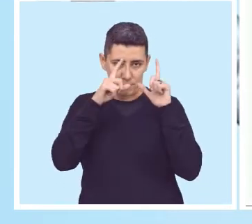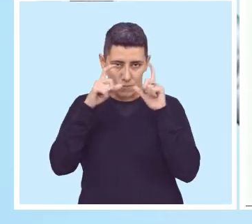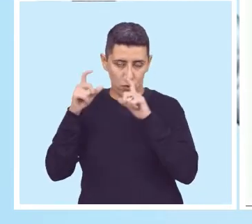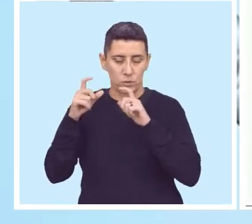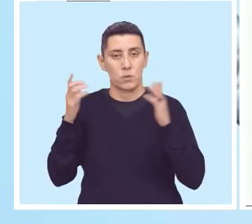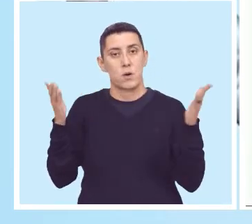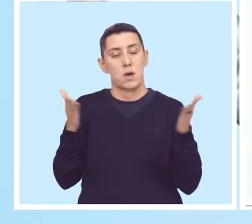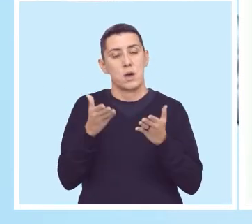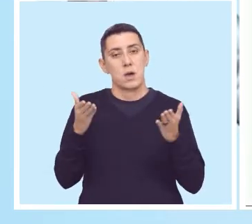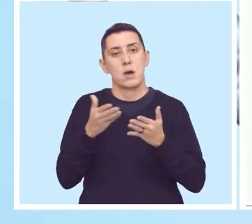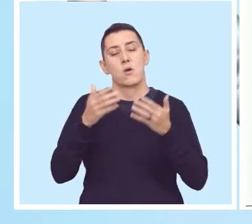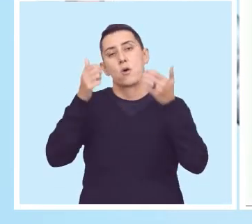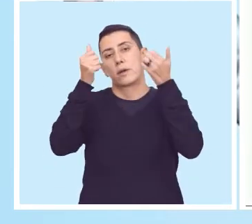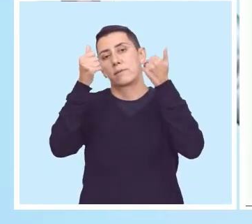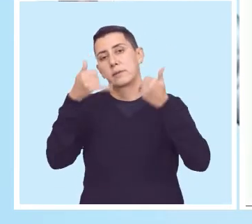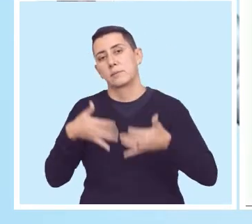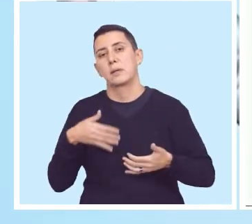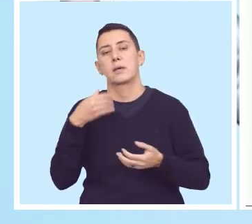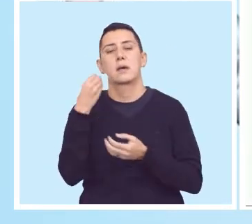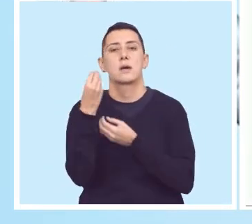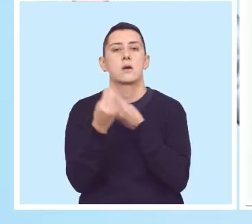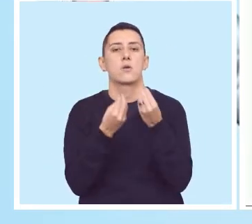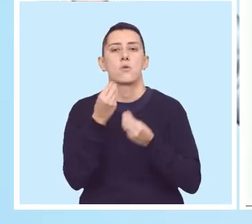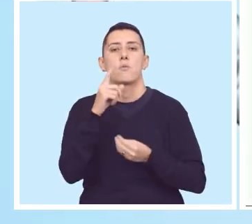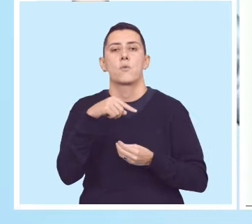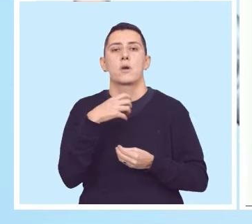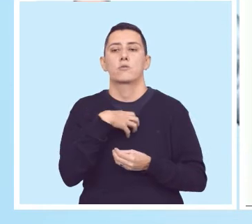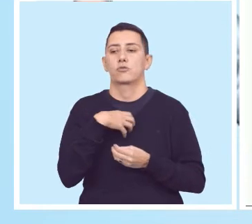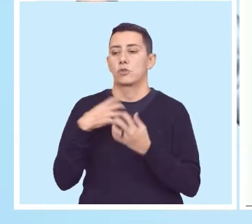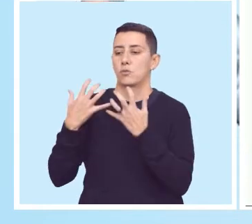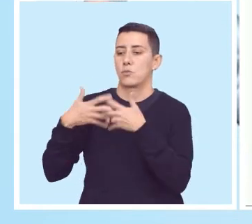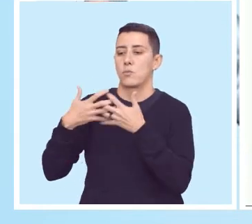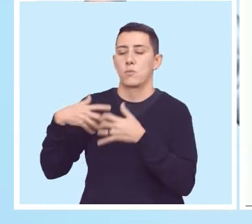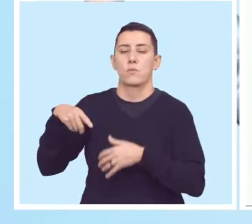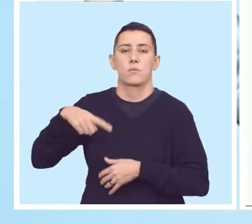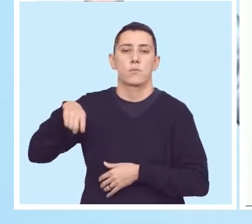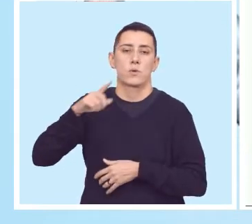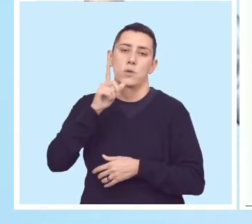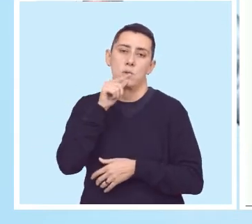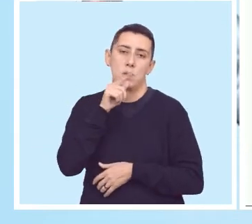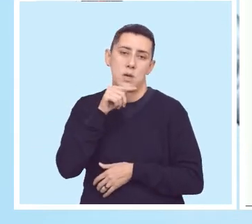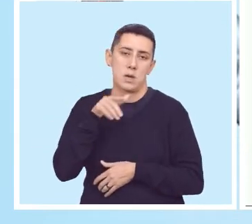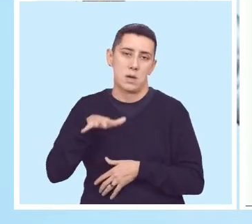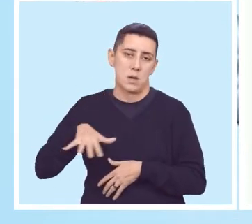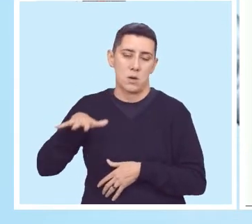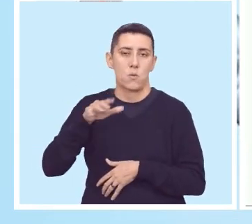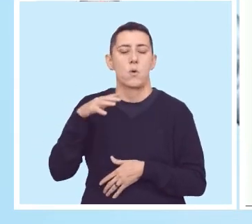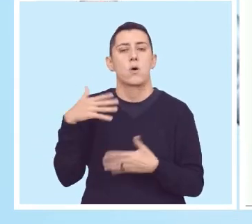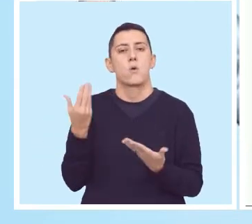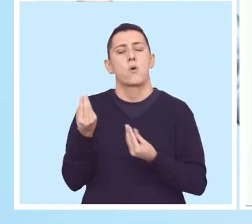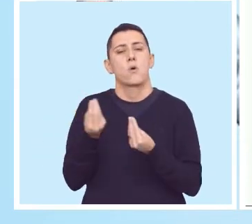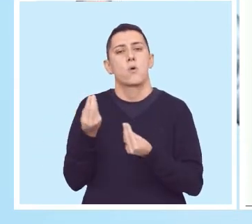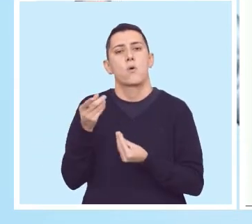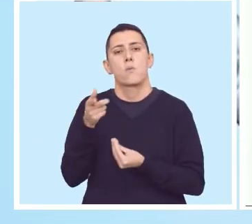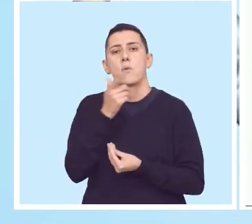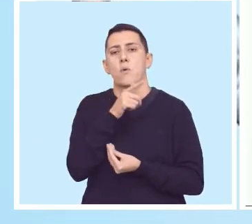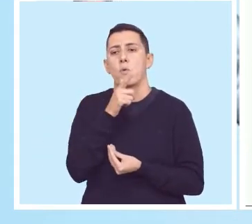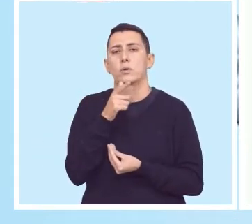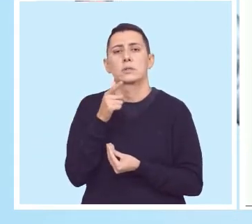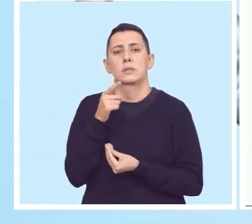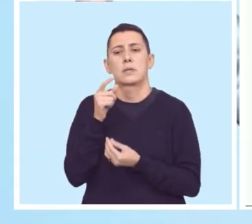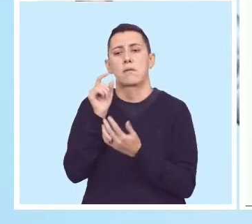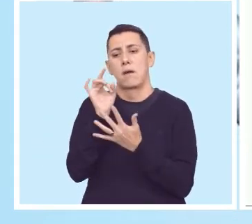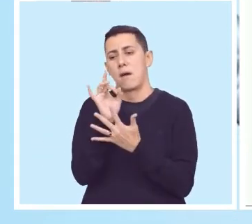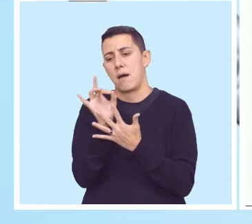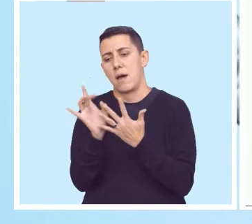momento, vamos falar um pouquinho sobre o motor de IA, sobre quais são os componentes que constituem o motor de IA, quais são os módulos